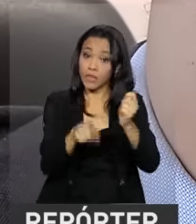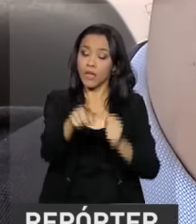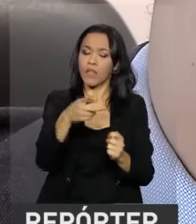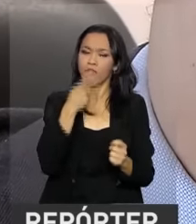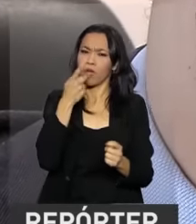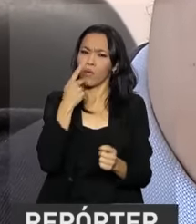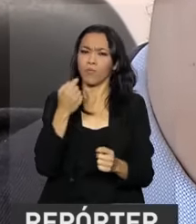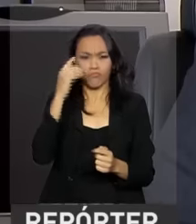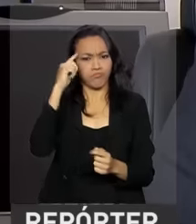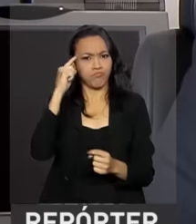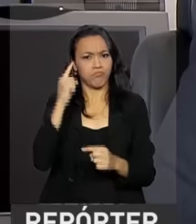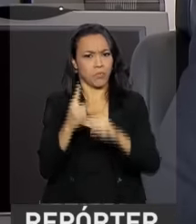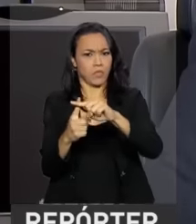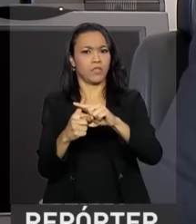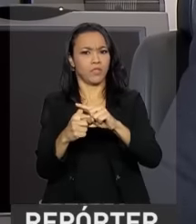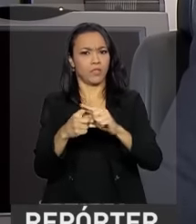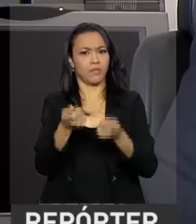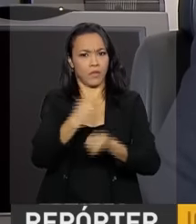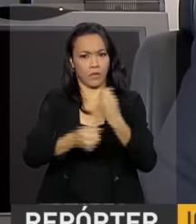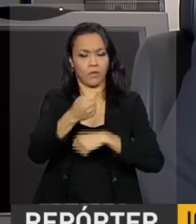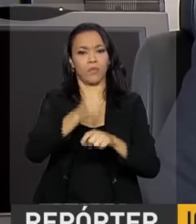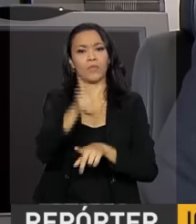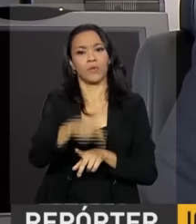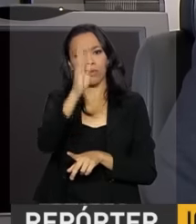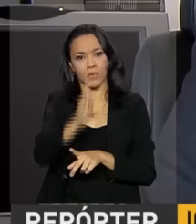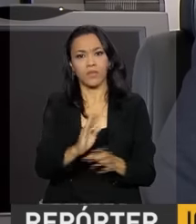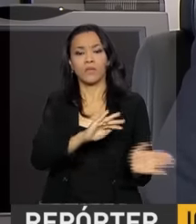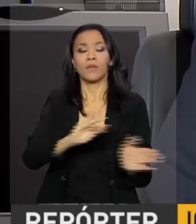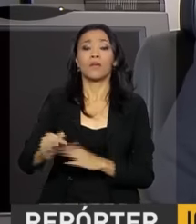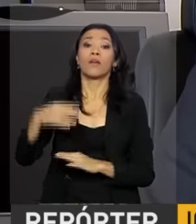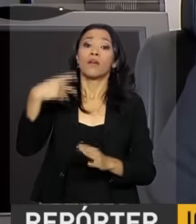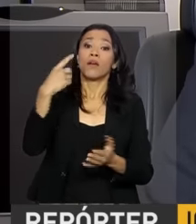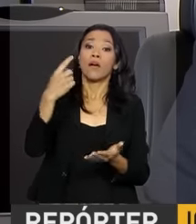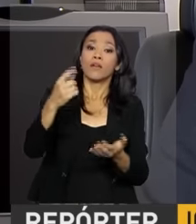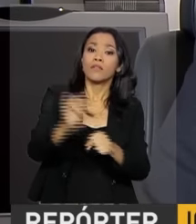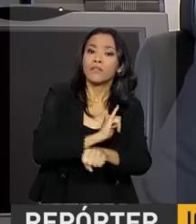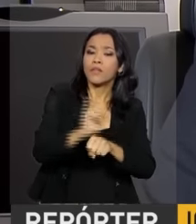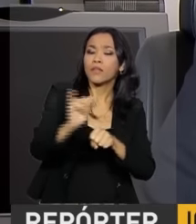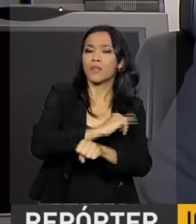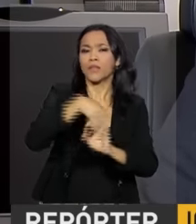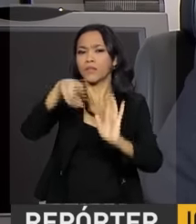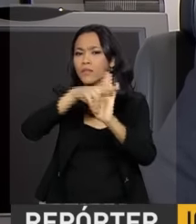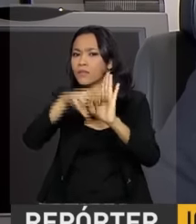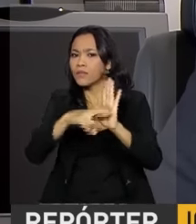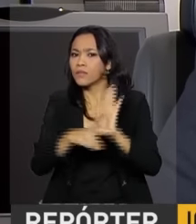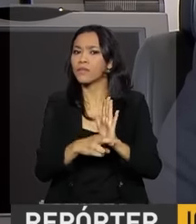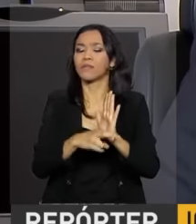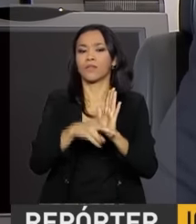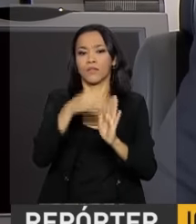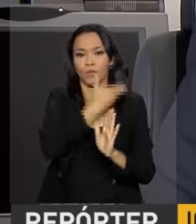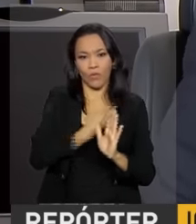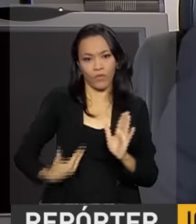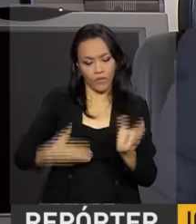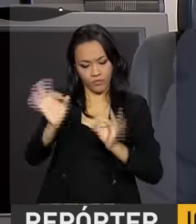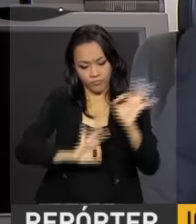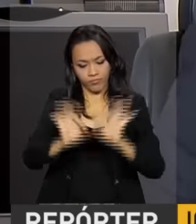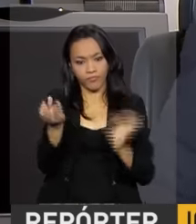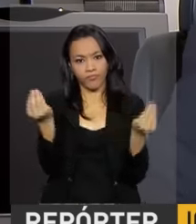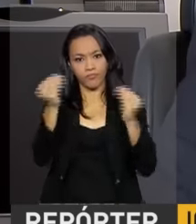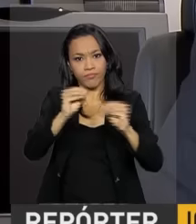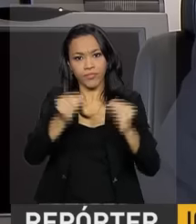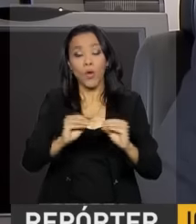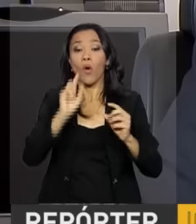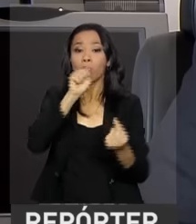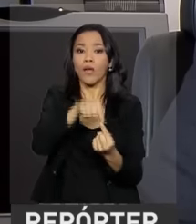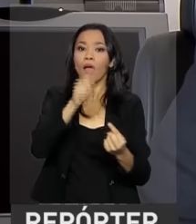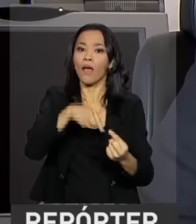economia brasileira. As medidas tomadas pelo governo elas têm indicado a possibilidade de retomada do crescimento e